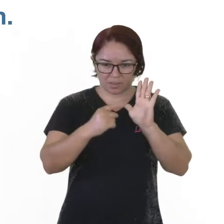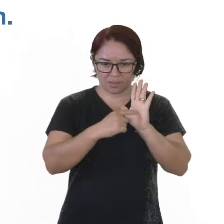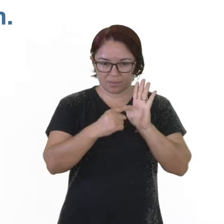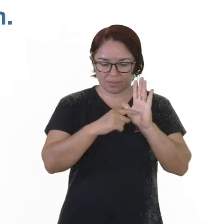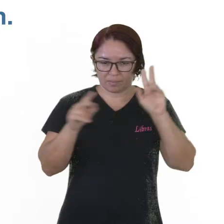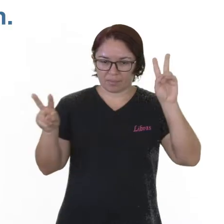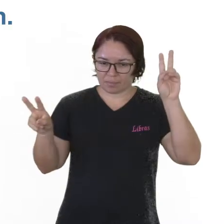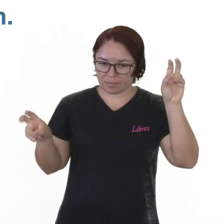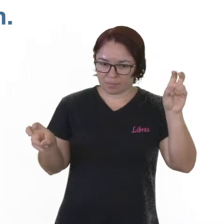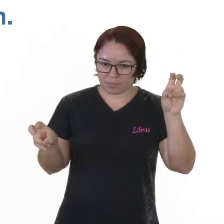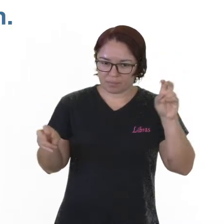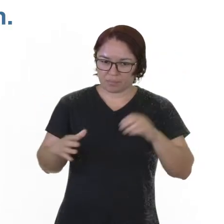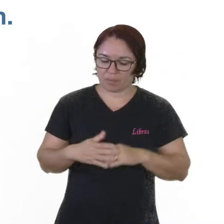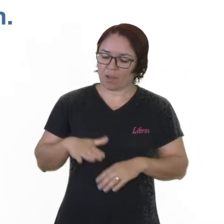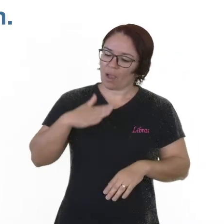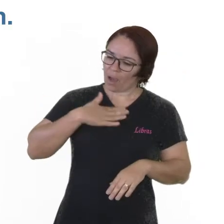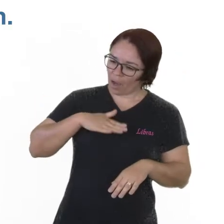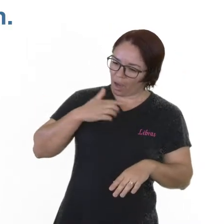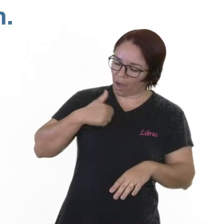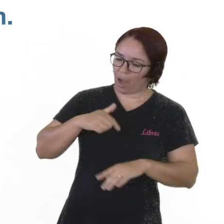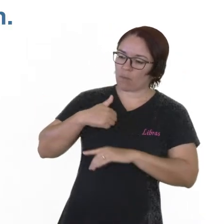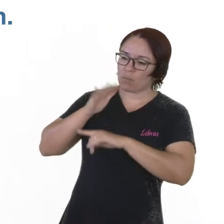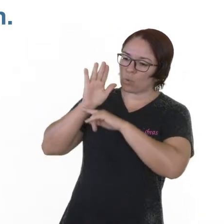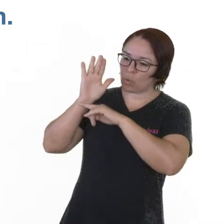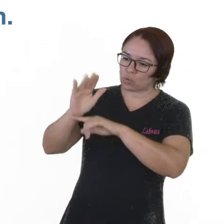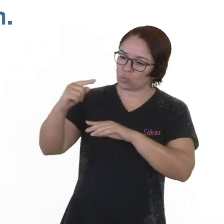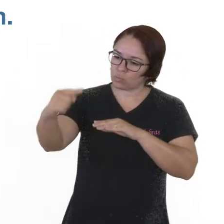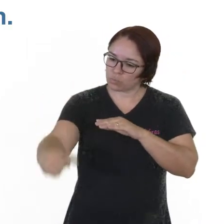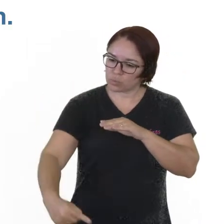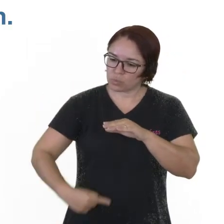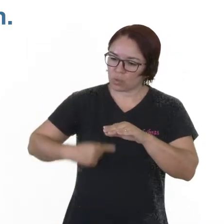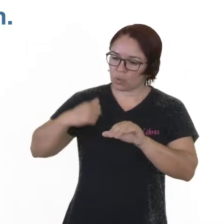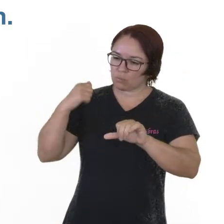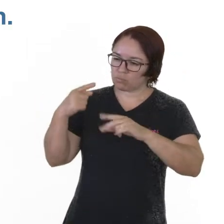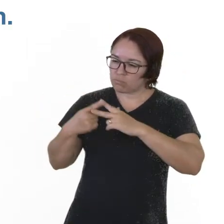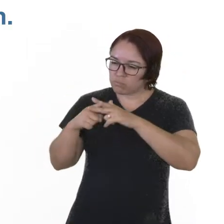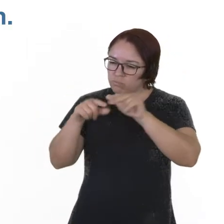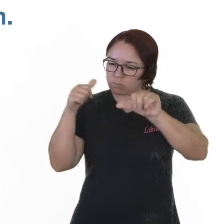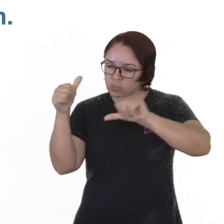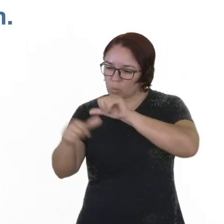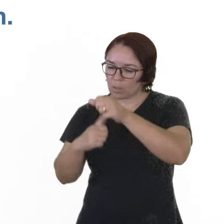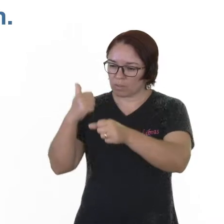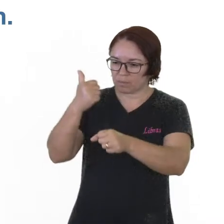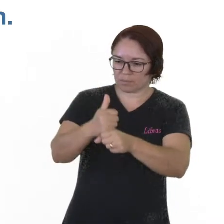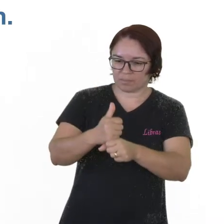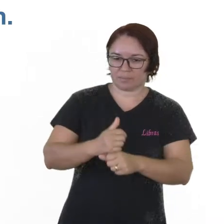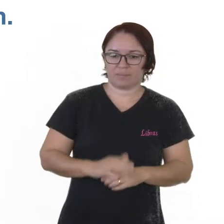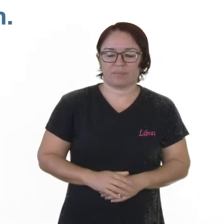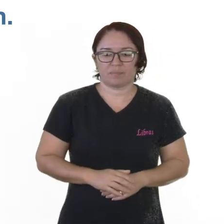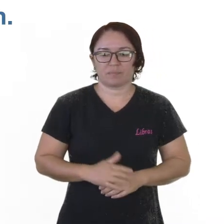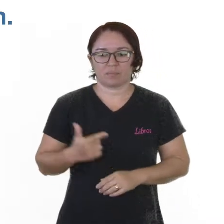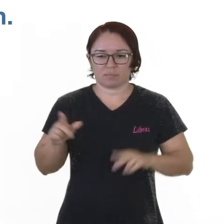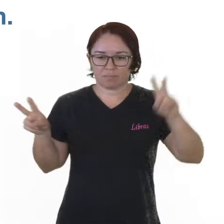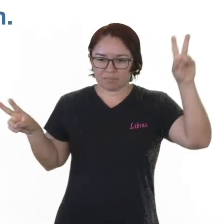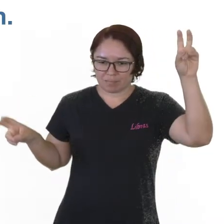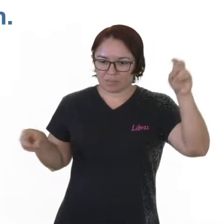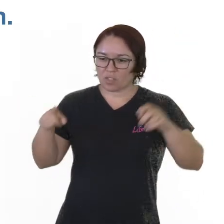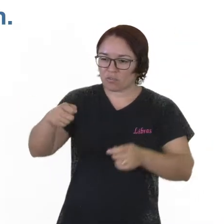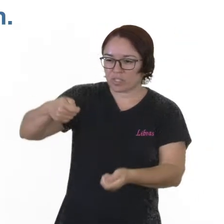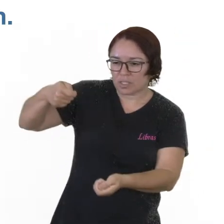Pode deixar, eu trocarei o pneu. Outro trecho. Você tem um macaco?